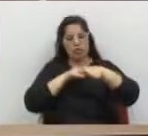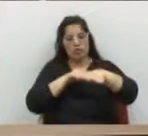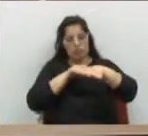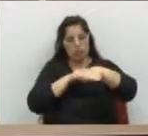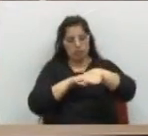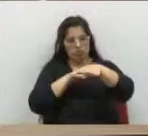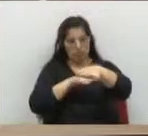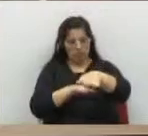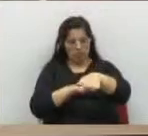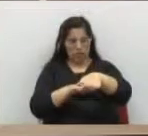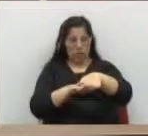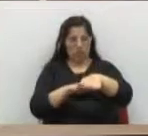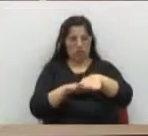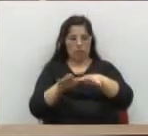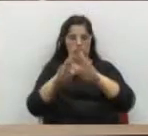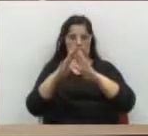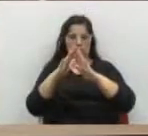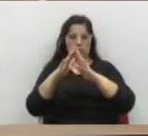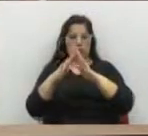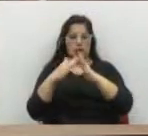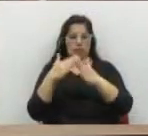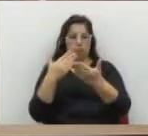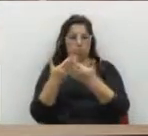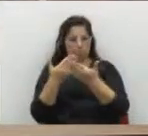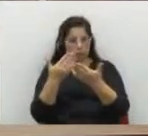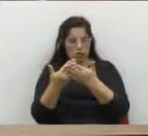escolar com mais de 10 anos de uso.